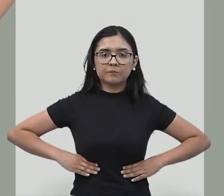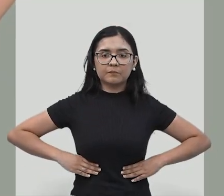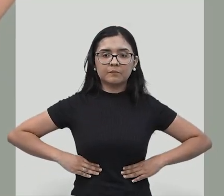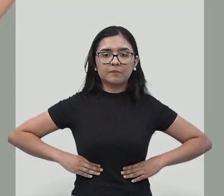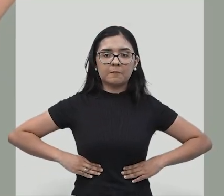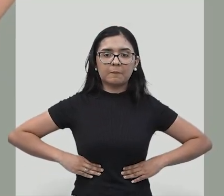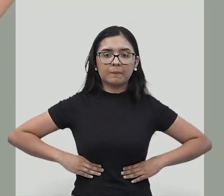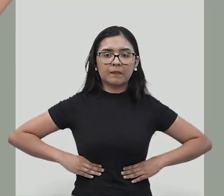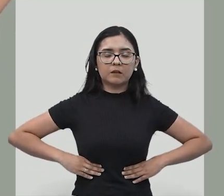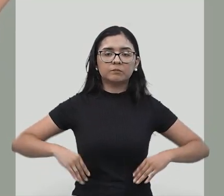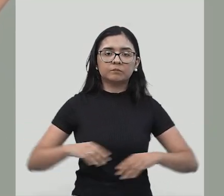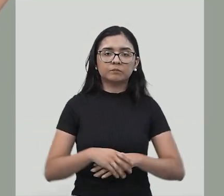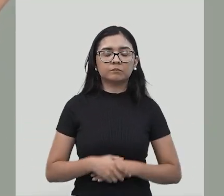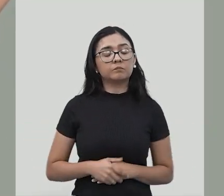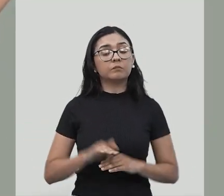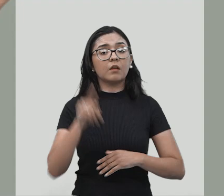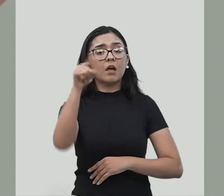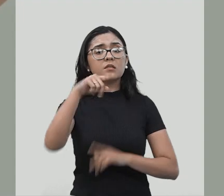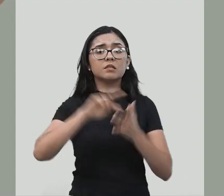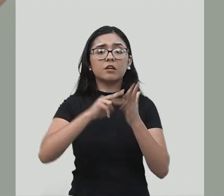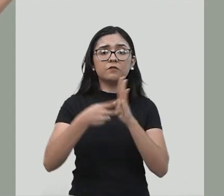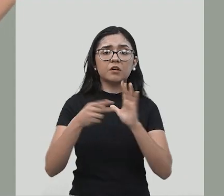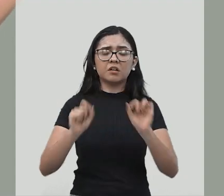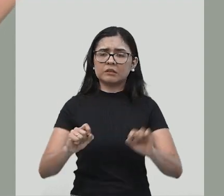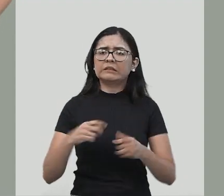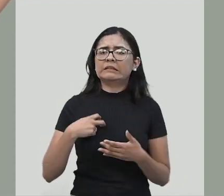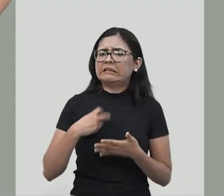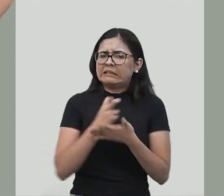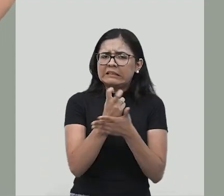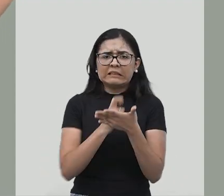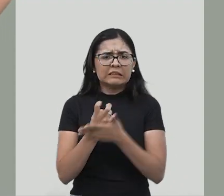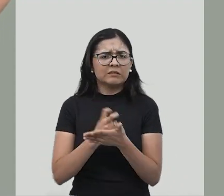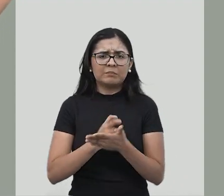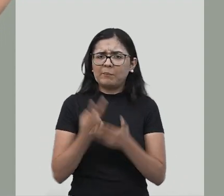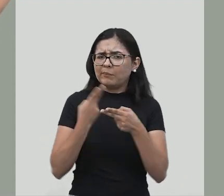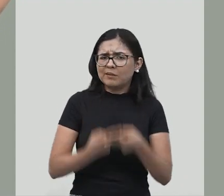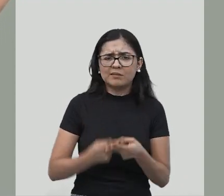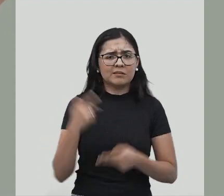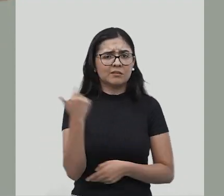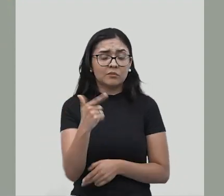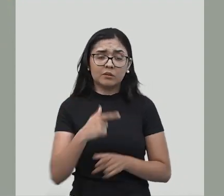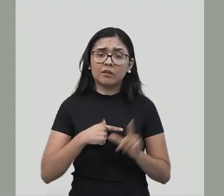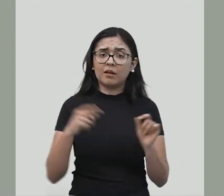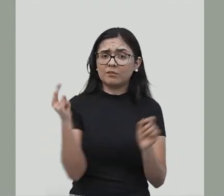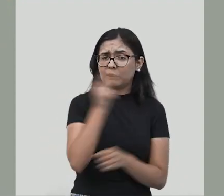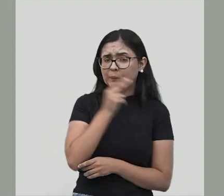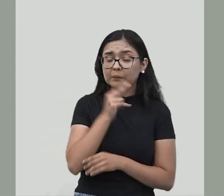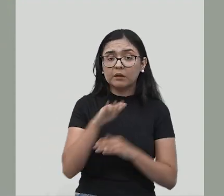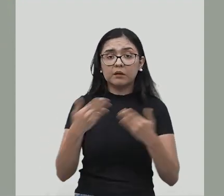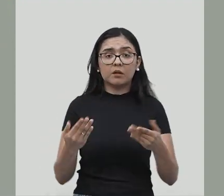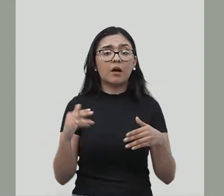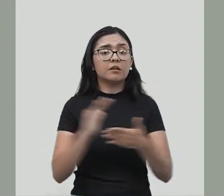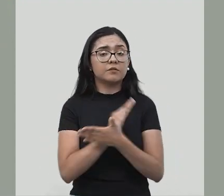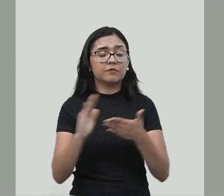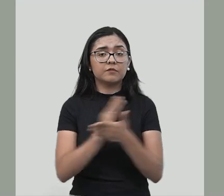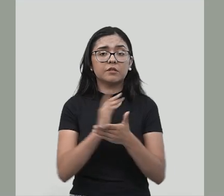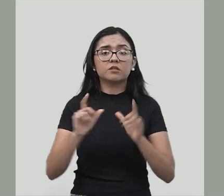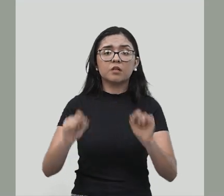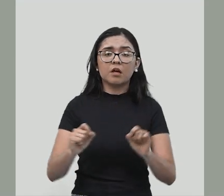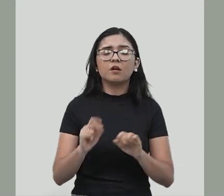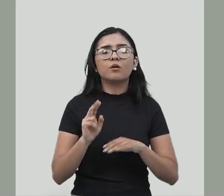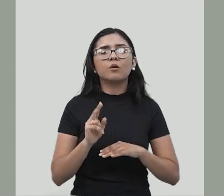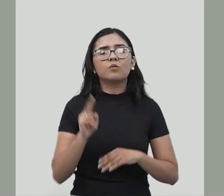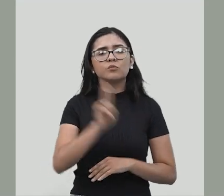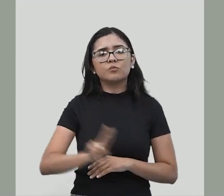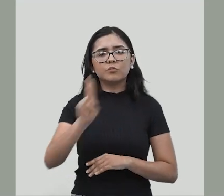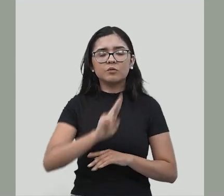mãos na cintura. É um sinal que indica impaciência, pressa para resolver determinado assunto. Normalmente é um recurso utilizado